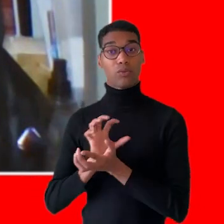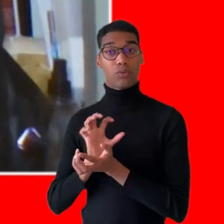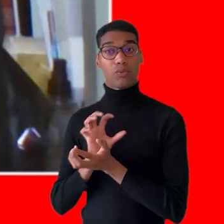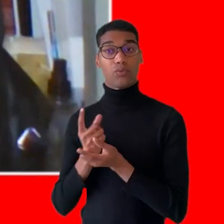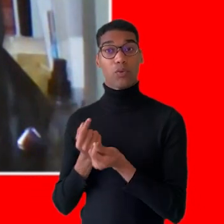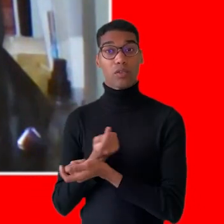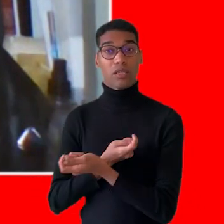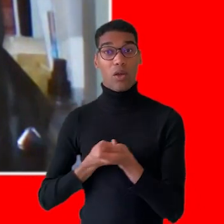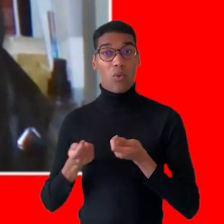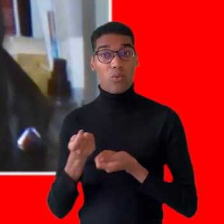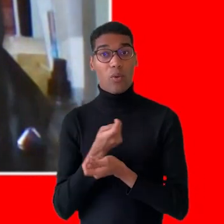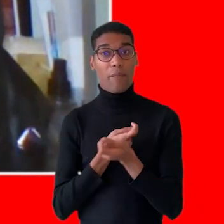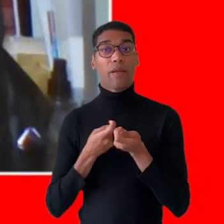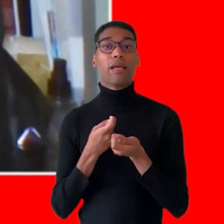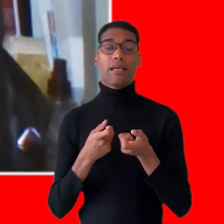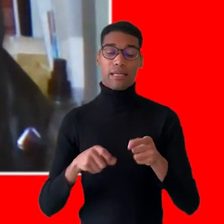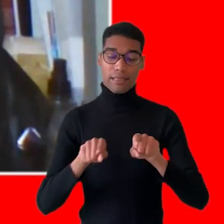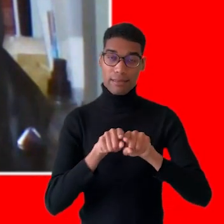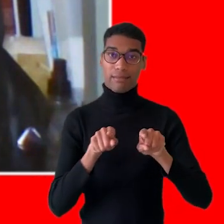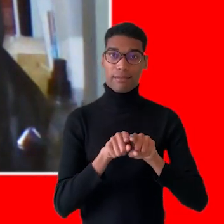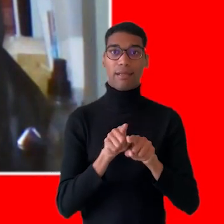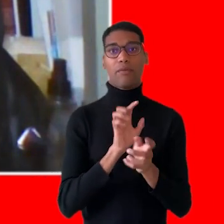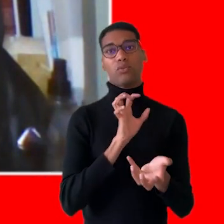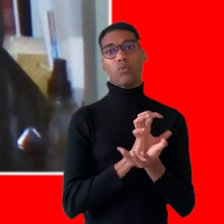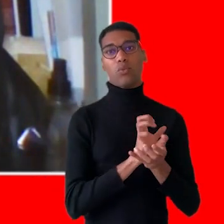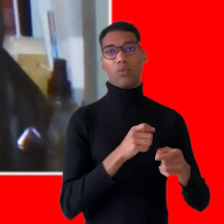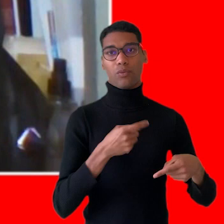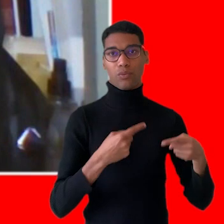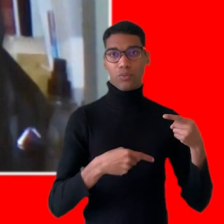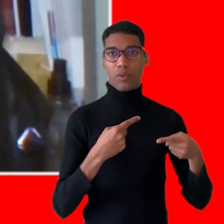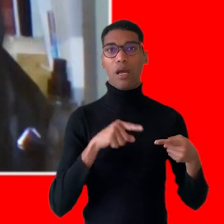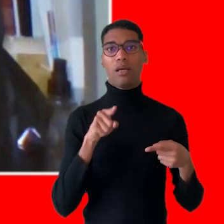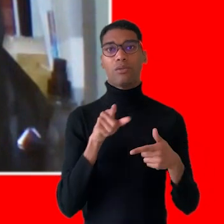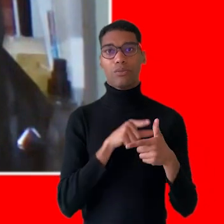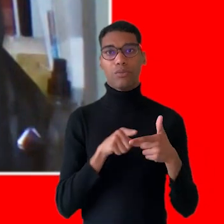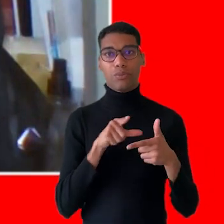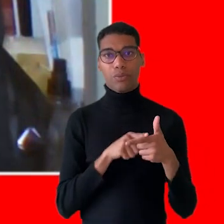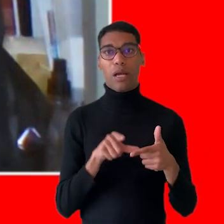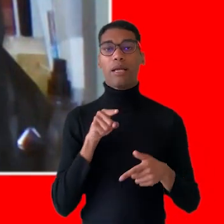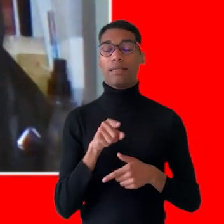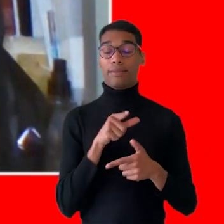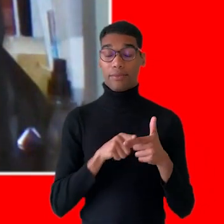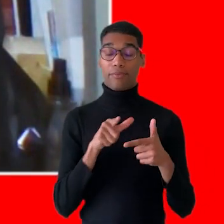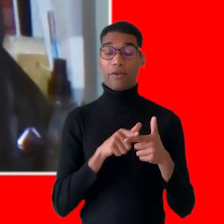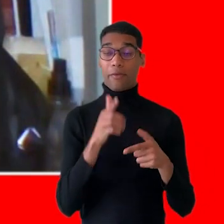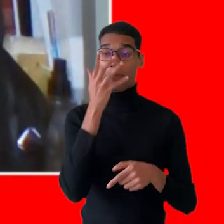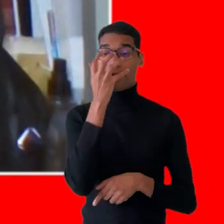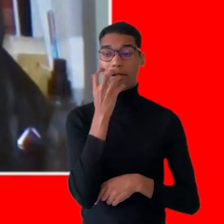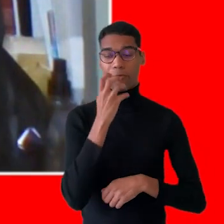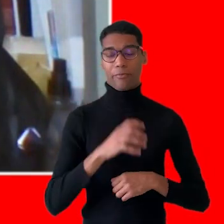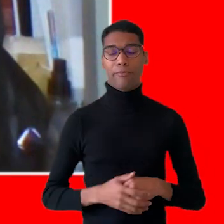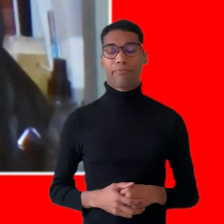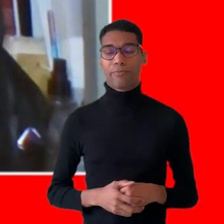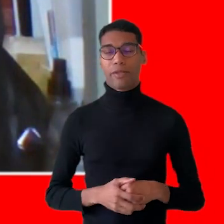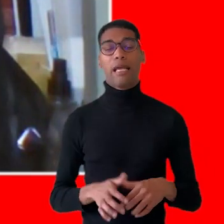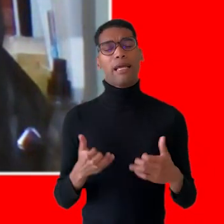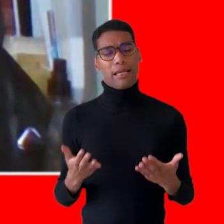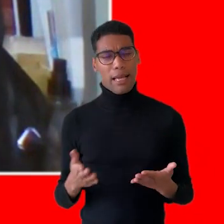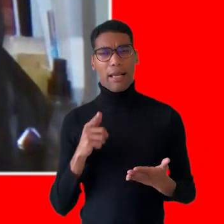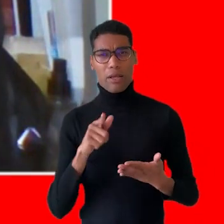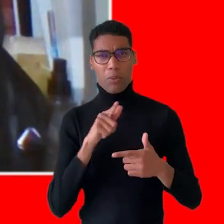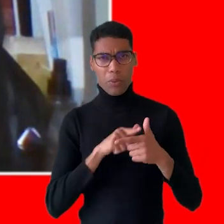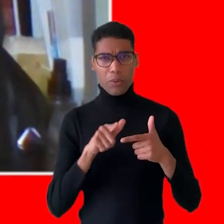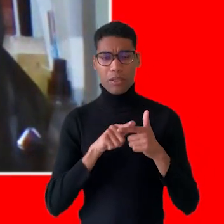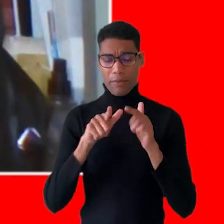da economia e as forças da política. Esse é um problema. Aí é um problema. Aí é